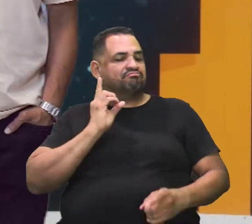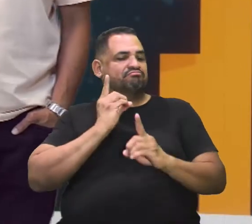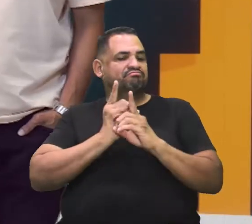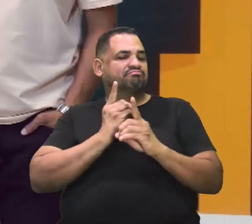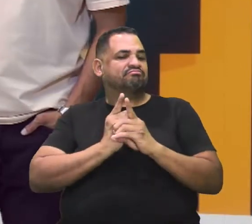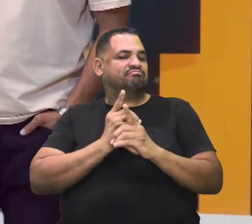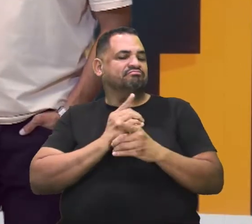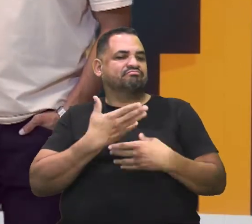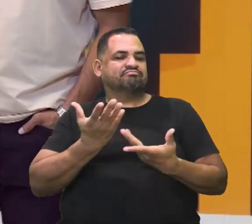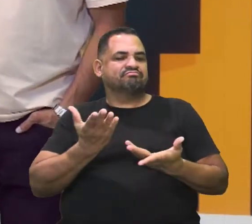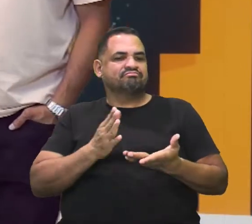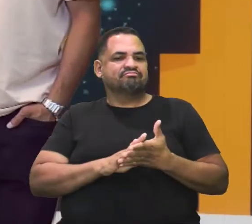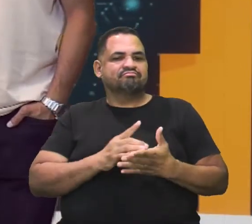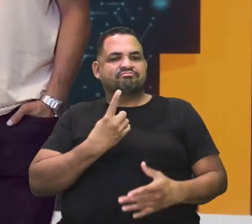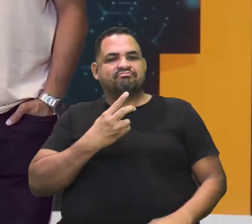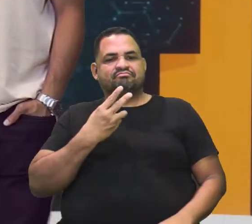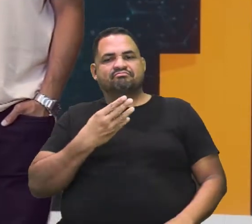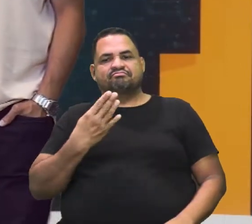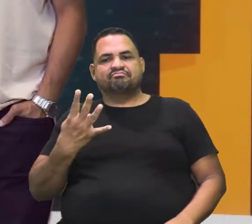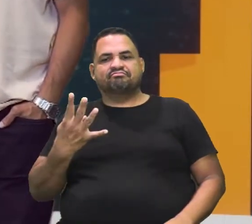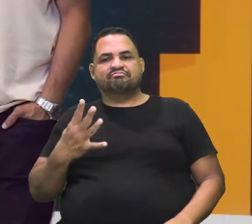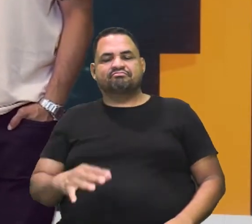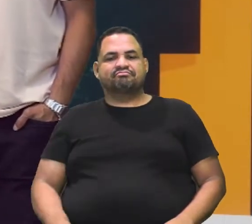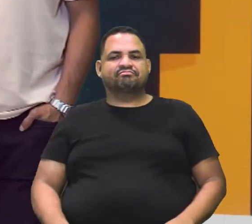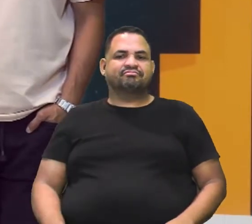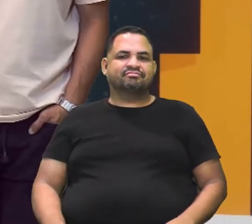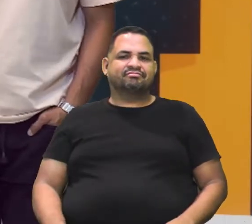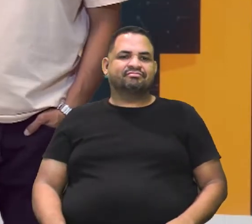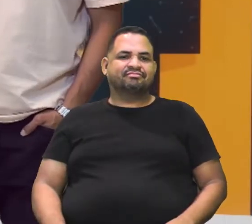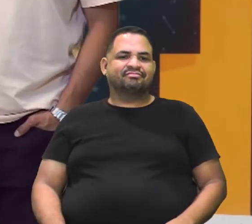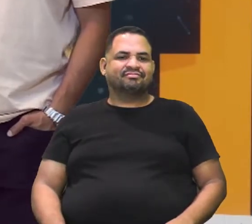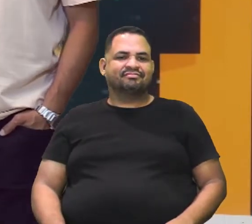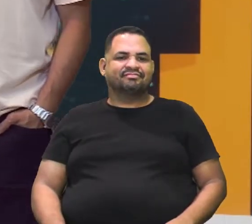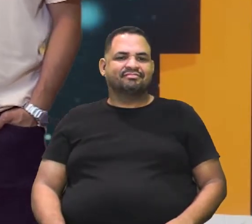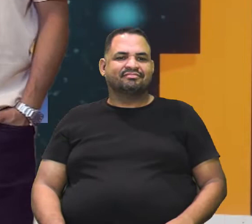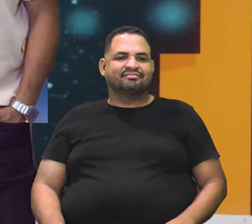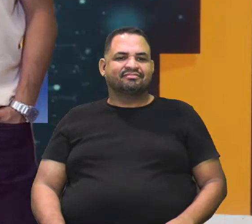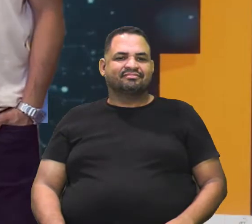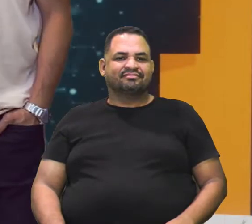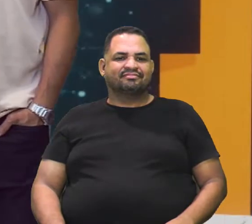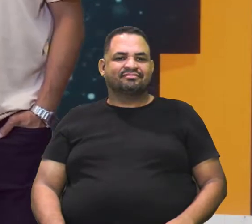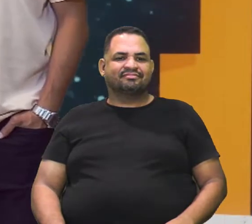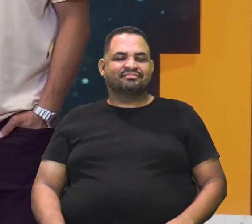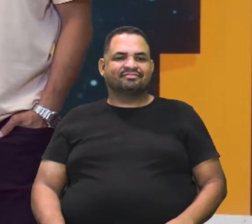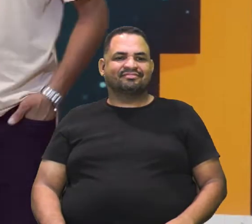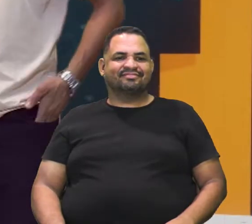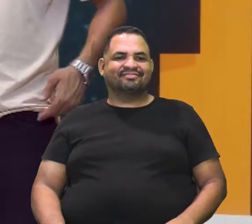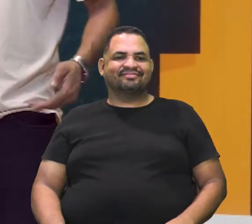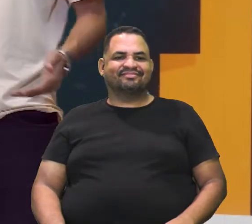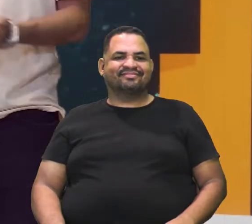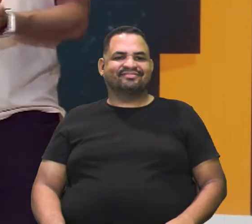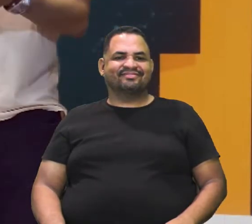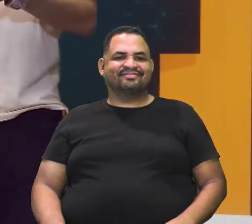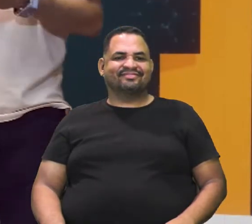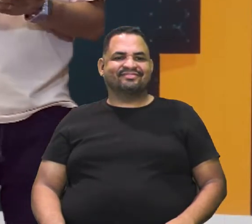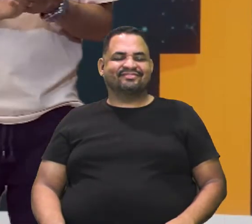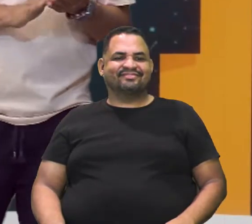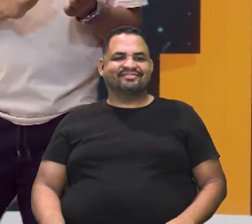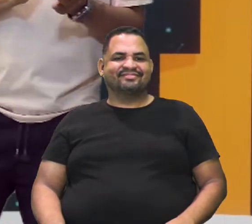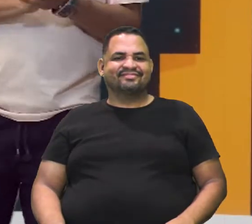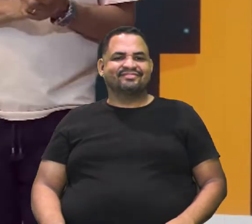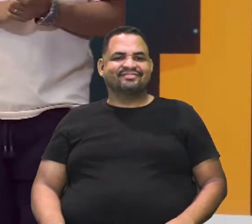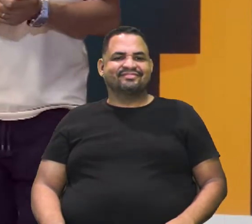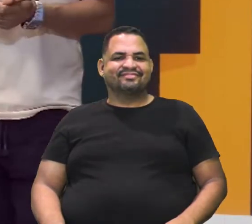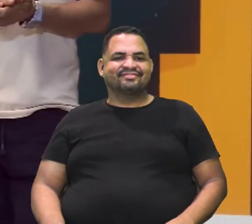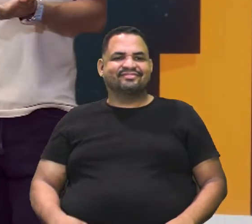dia. É o 1, é o 2, é o 3, é o 4. Ele tá quebrado, não é? Ele tá quebrado. Ele não tá inteiro. Ah, é? Então já